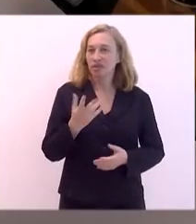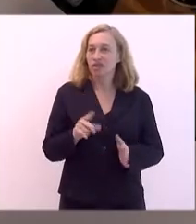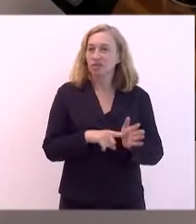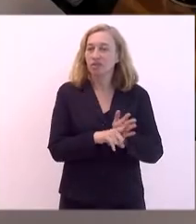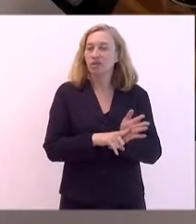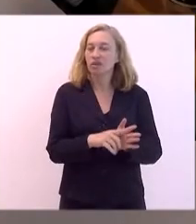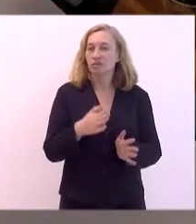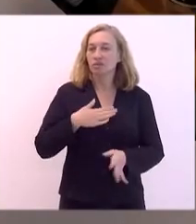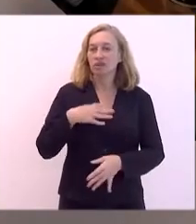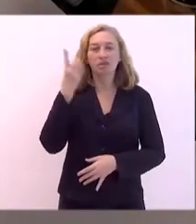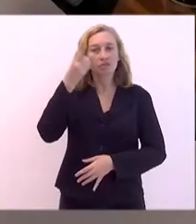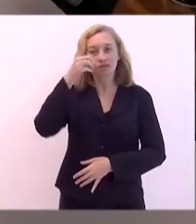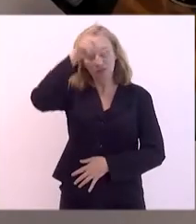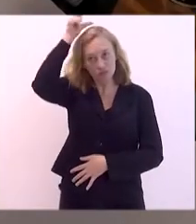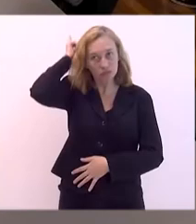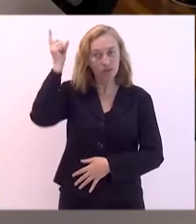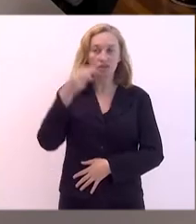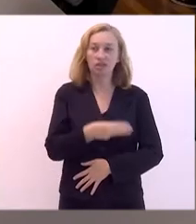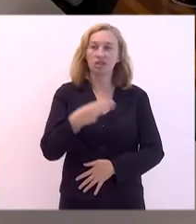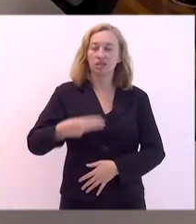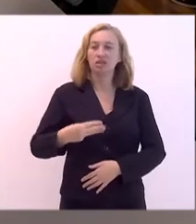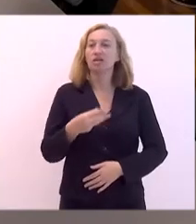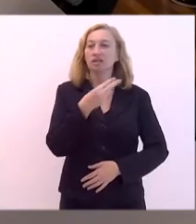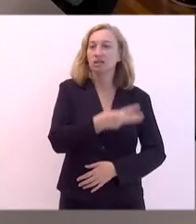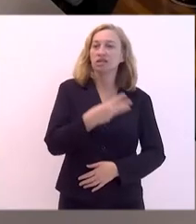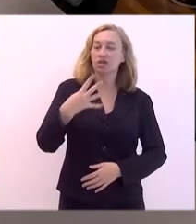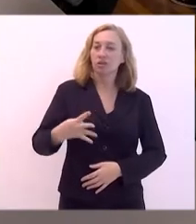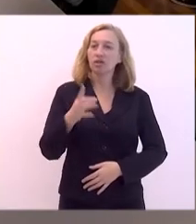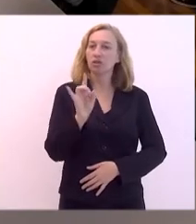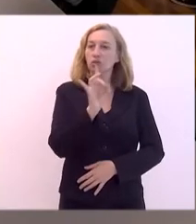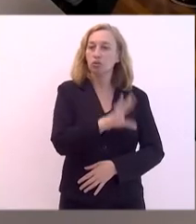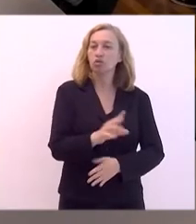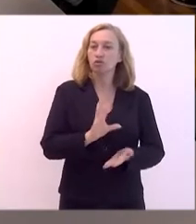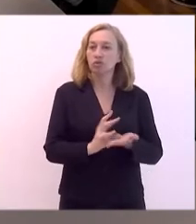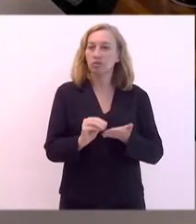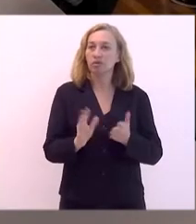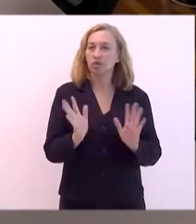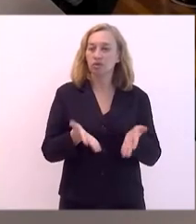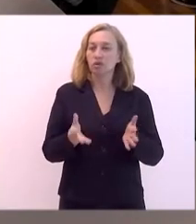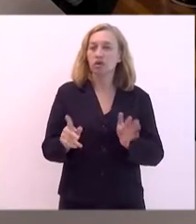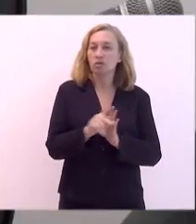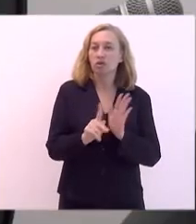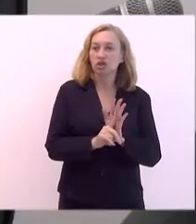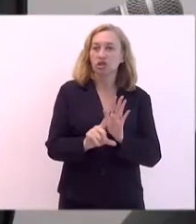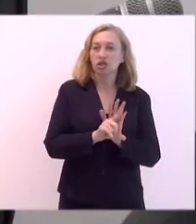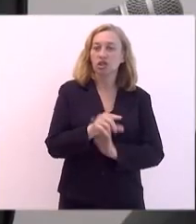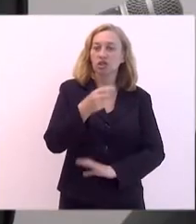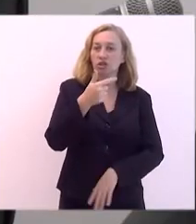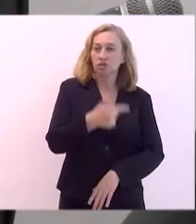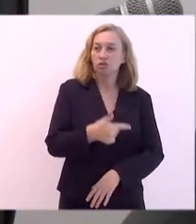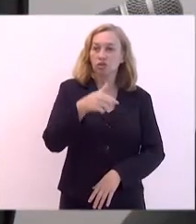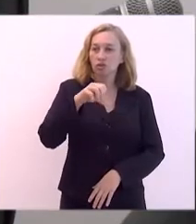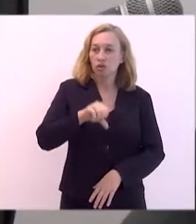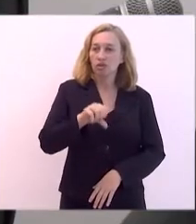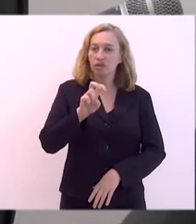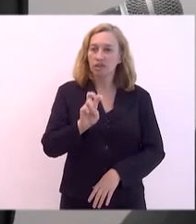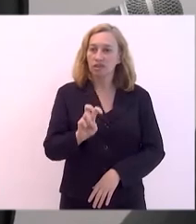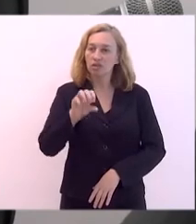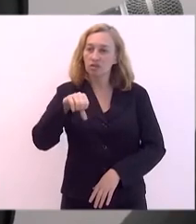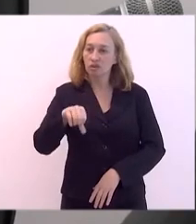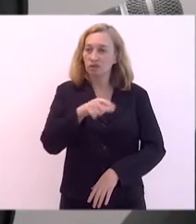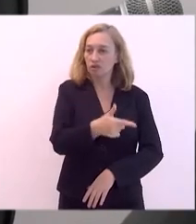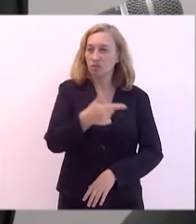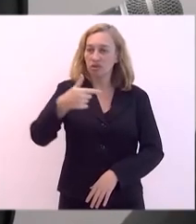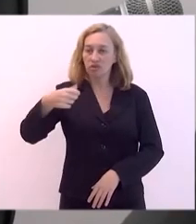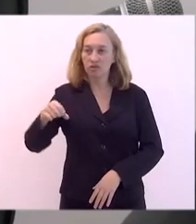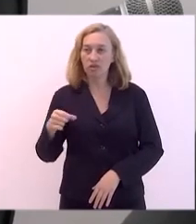minha e deputado Luiz Paulo. 33. 34, último da pauta de hoje. Projeto de lei 2959-2020, autoria do deputado